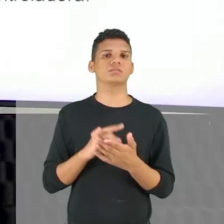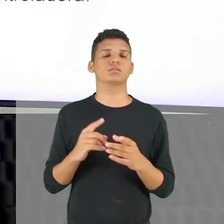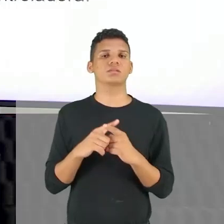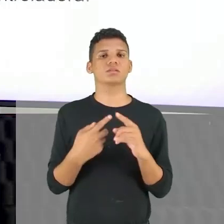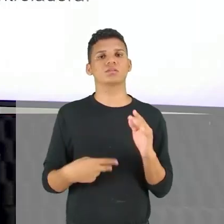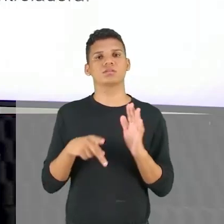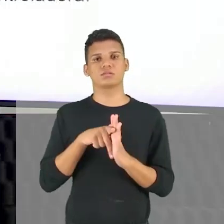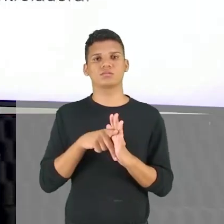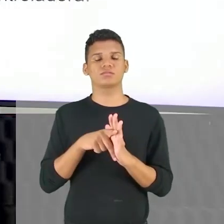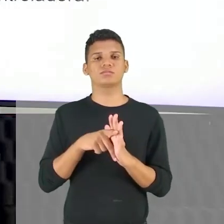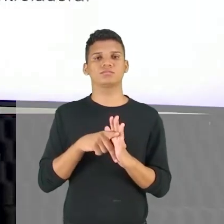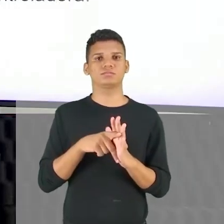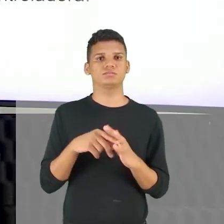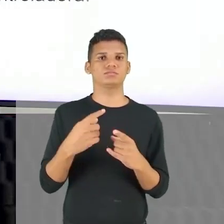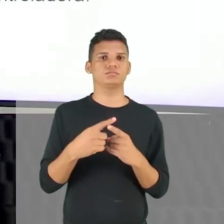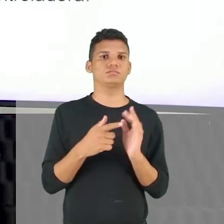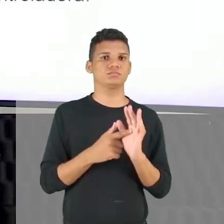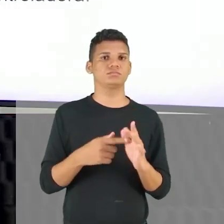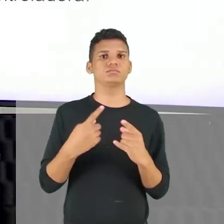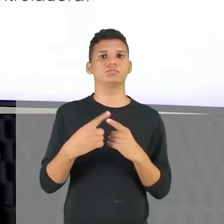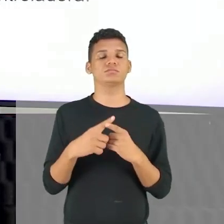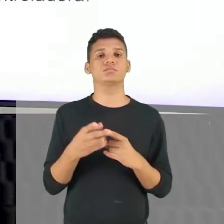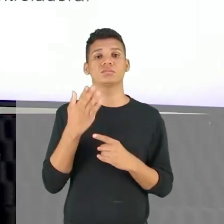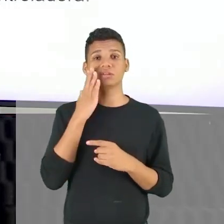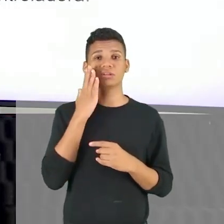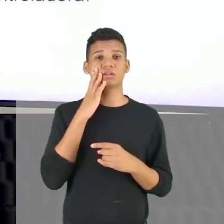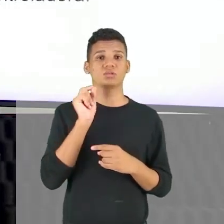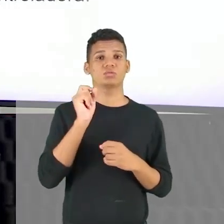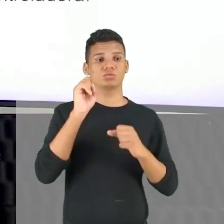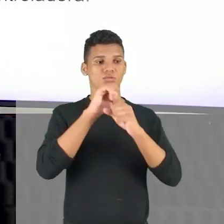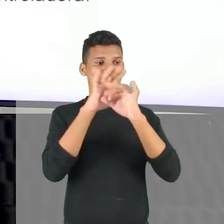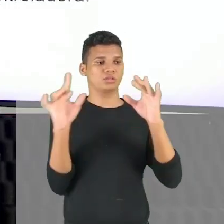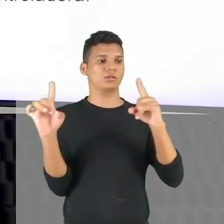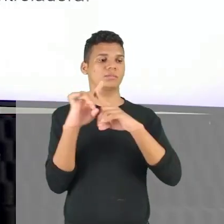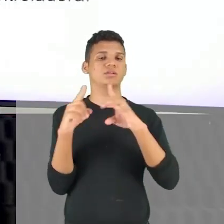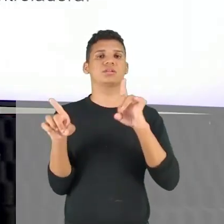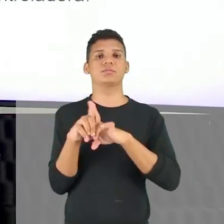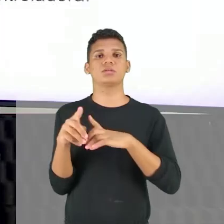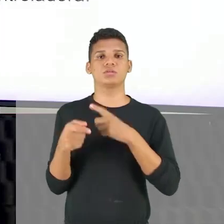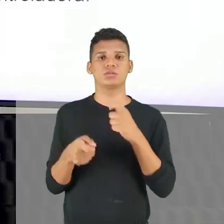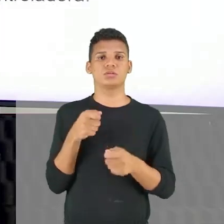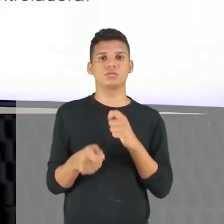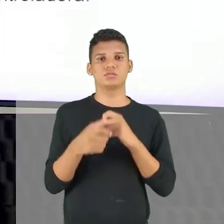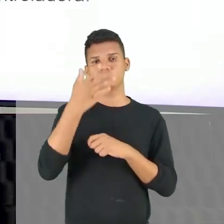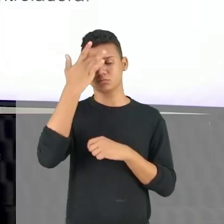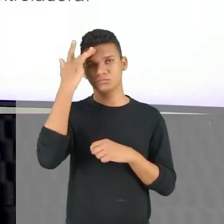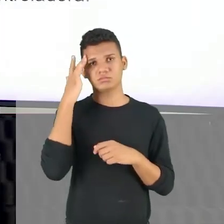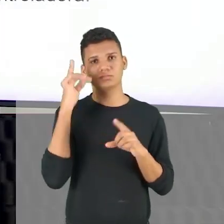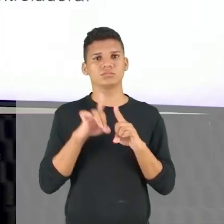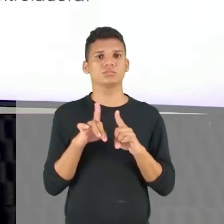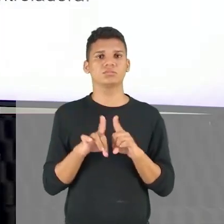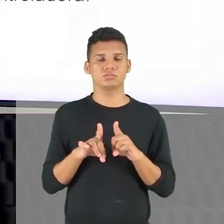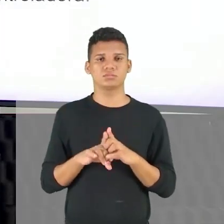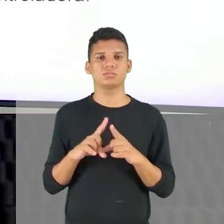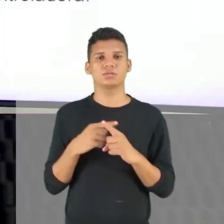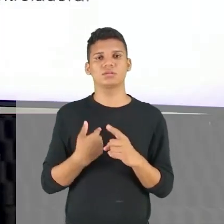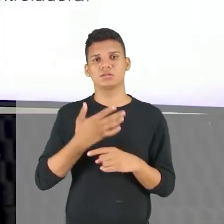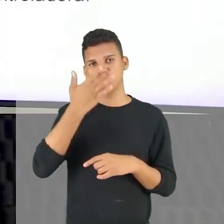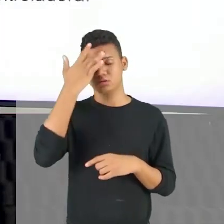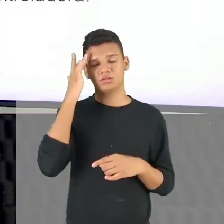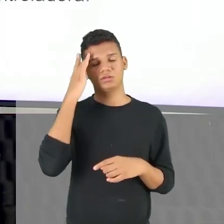cortina de fumaça para mascarar o que ele está fazendo, né? Controlando as pessoas ali que são dóceis, né? Que